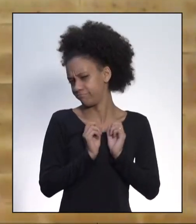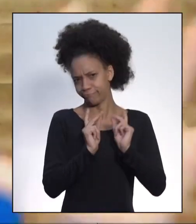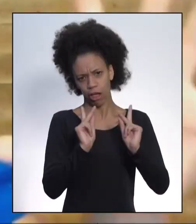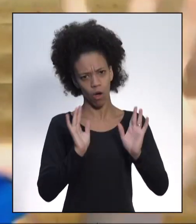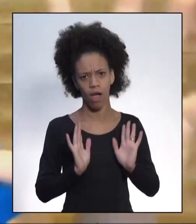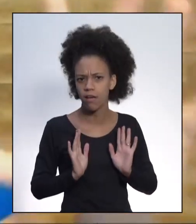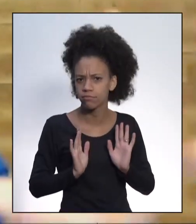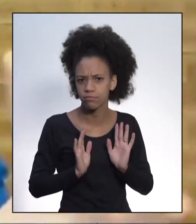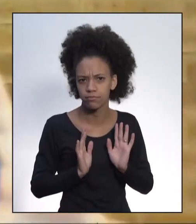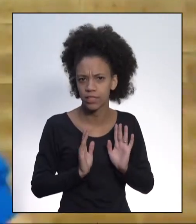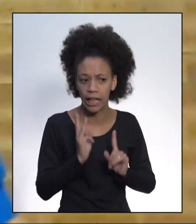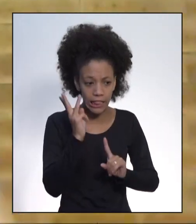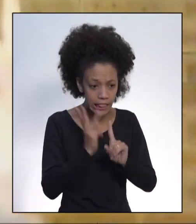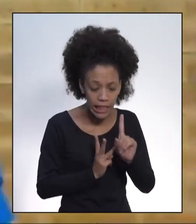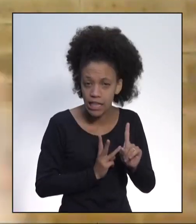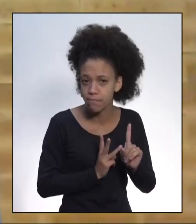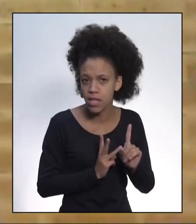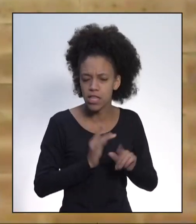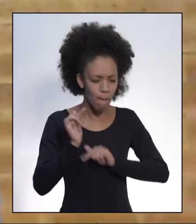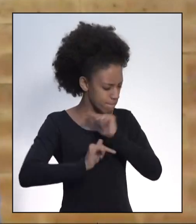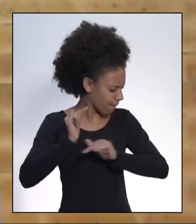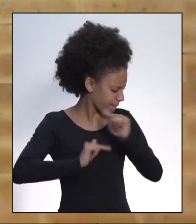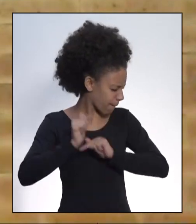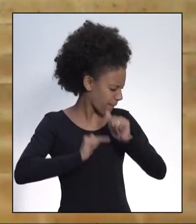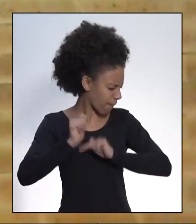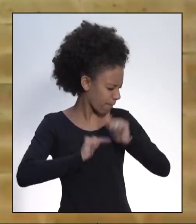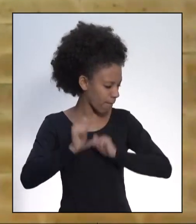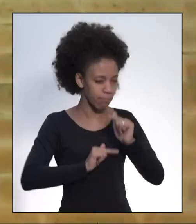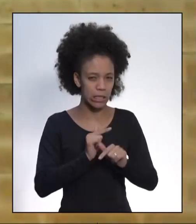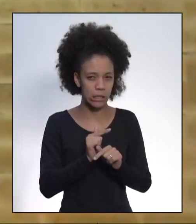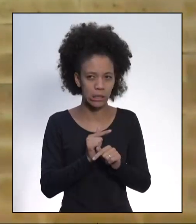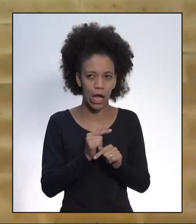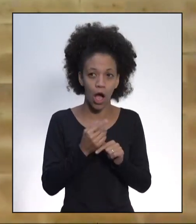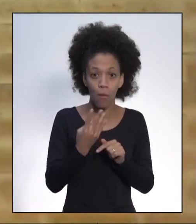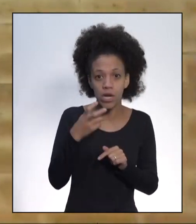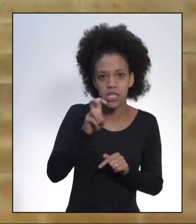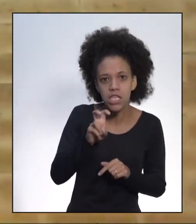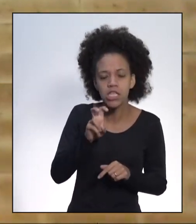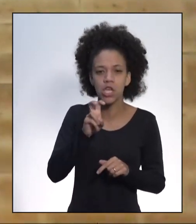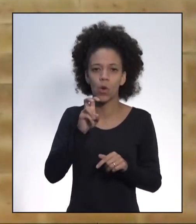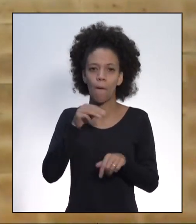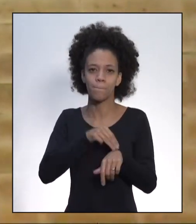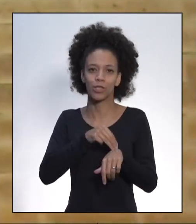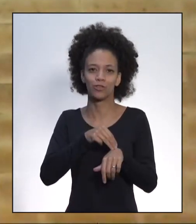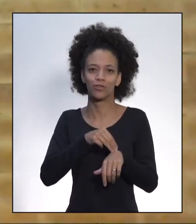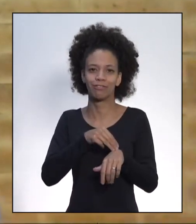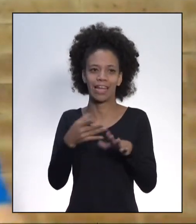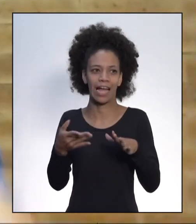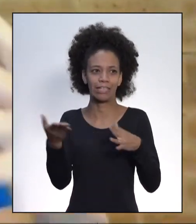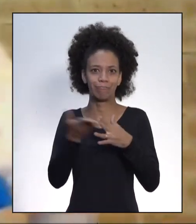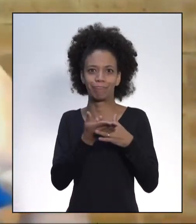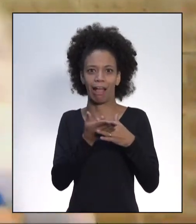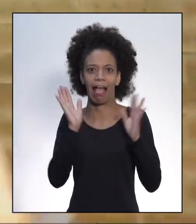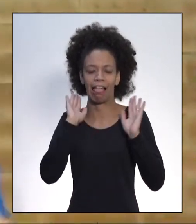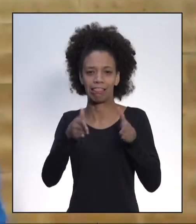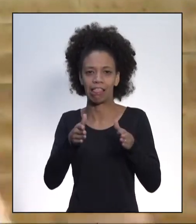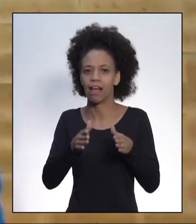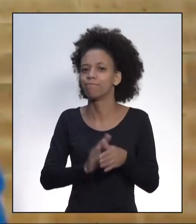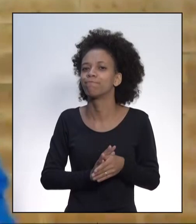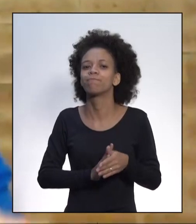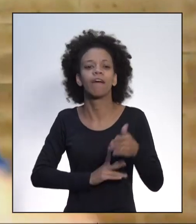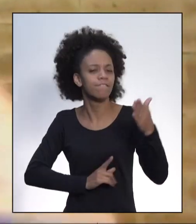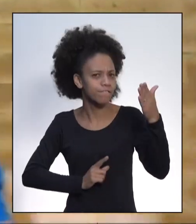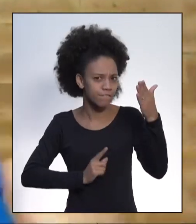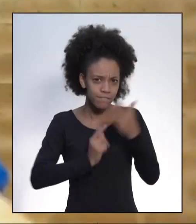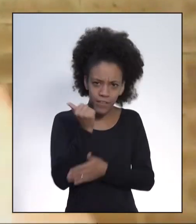agora eu preciso fechar um negócio em 3 meses, né? Eu comecei a trabalhar, acho que aos 45 do segundo tempo eu fechei um negócio. E aí deu tudo certo